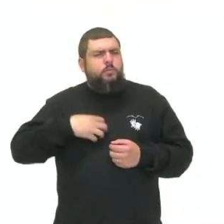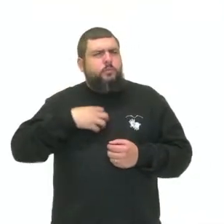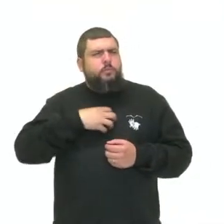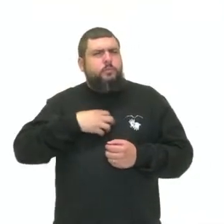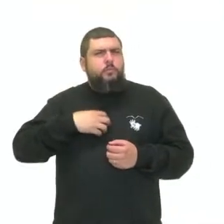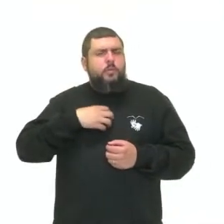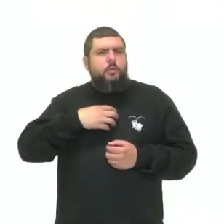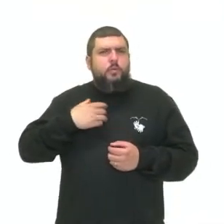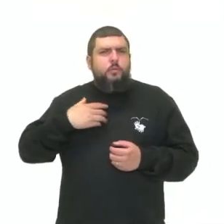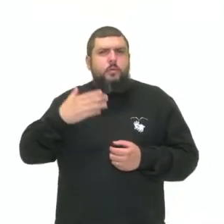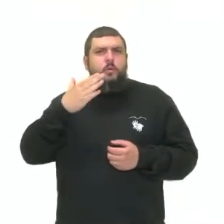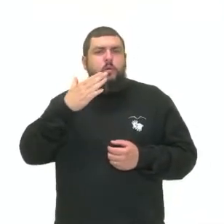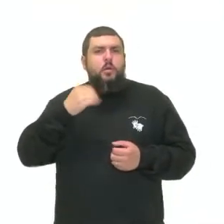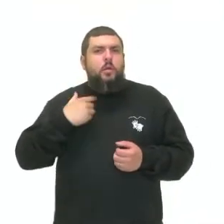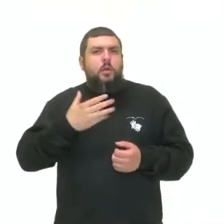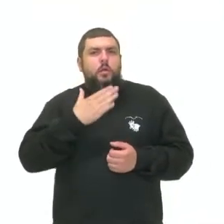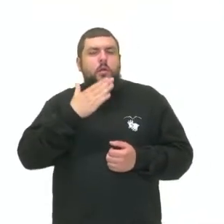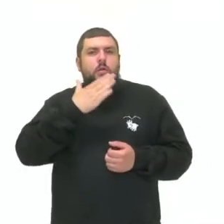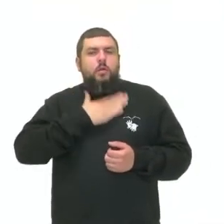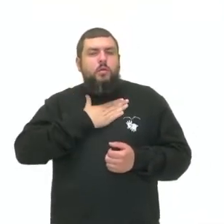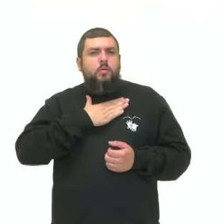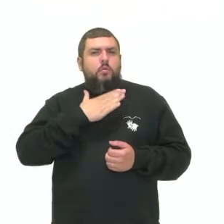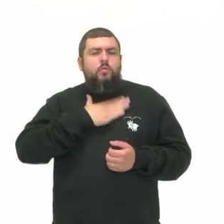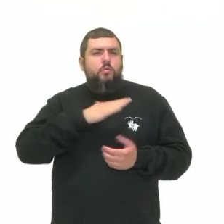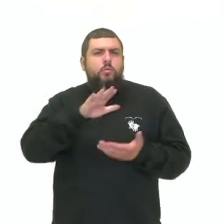na fervura também